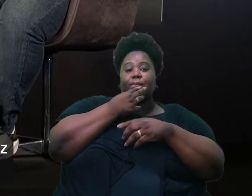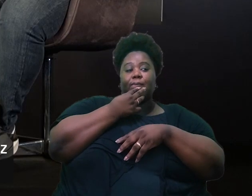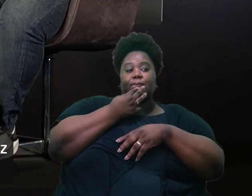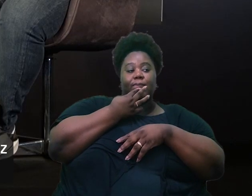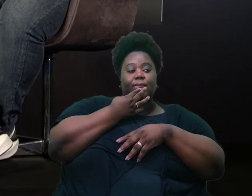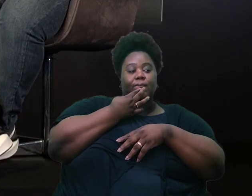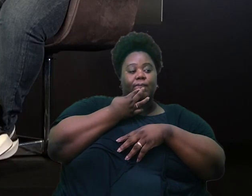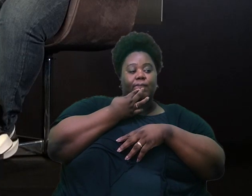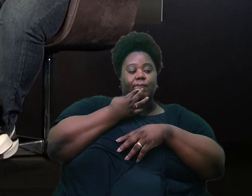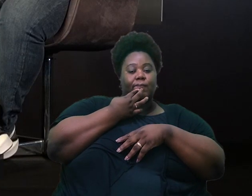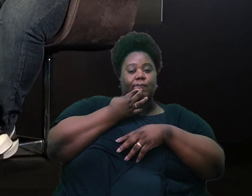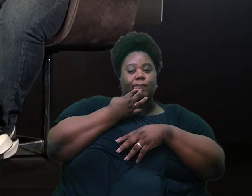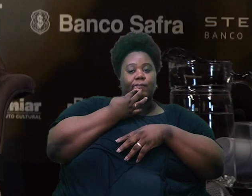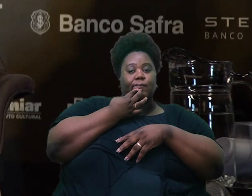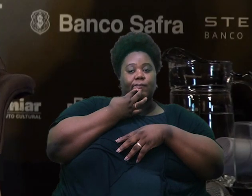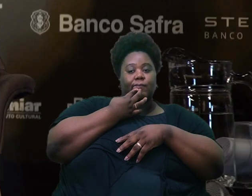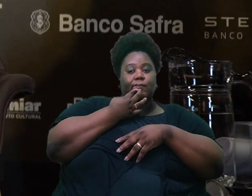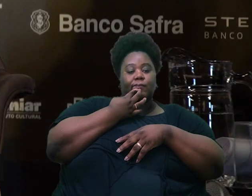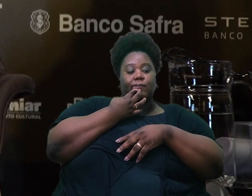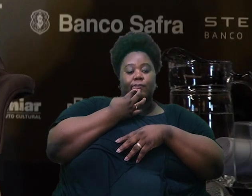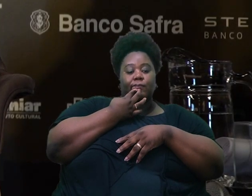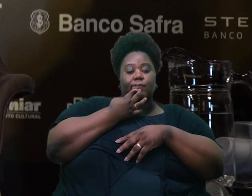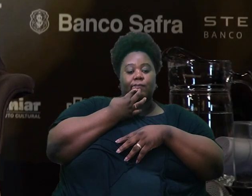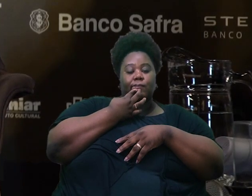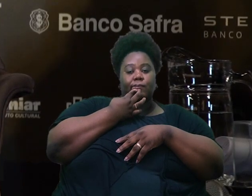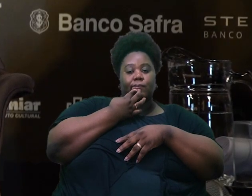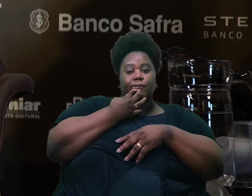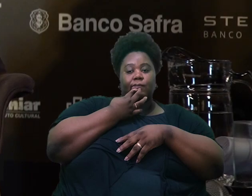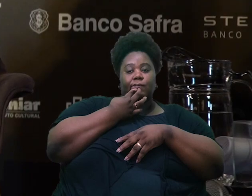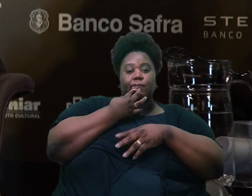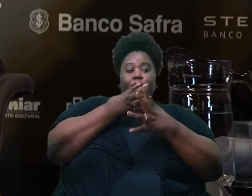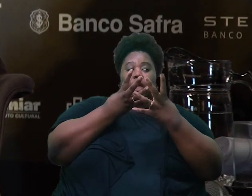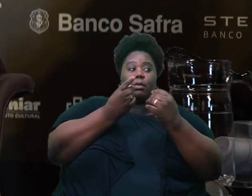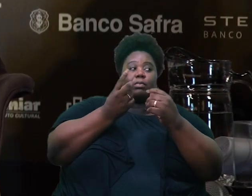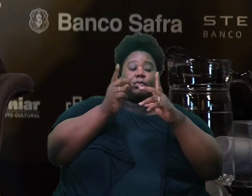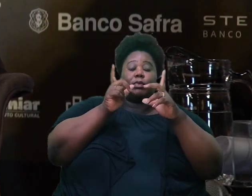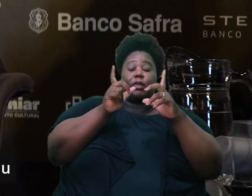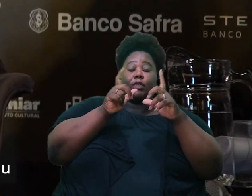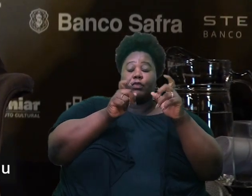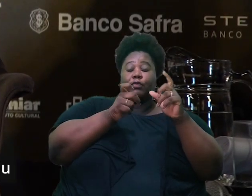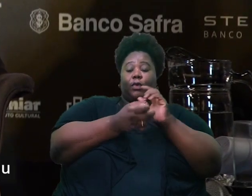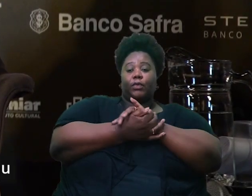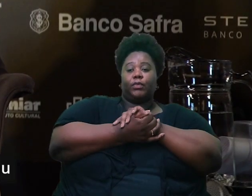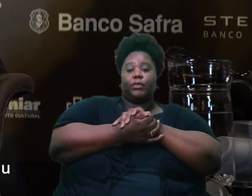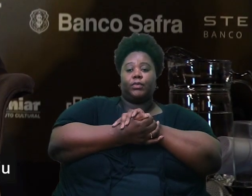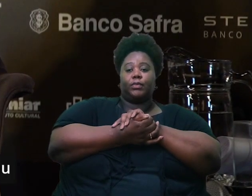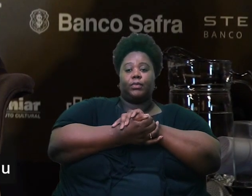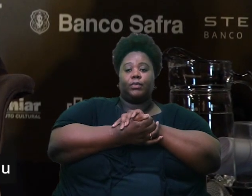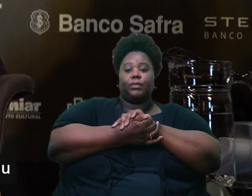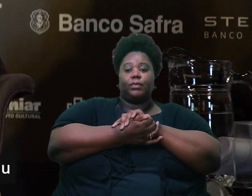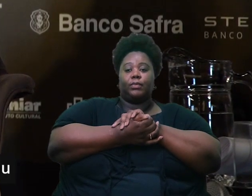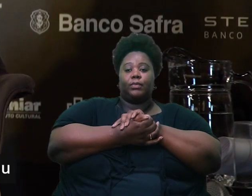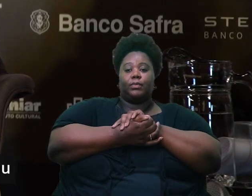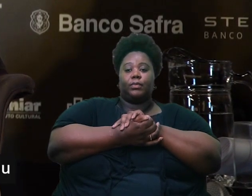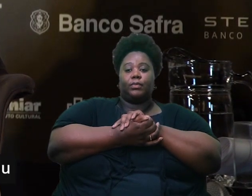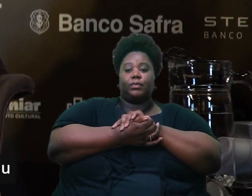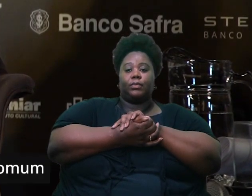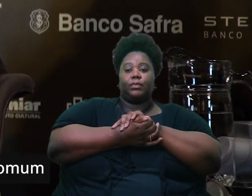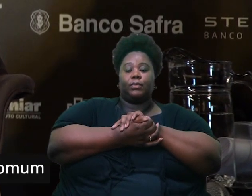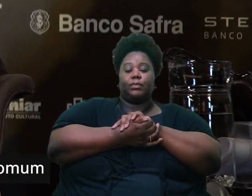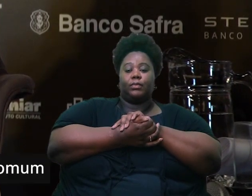é? Então, foi... E o caderno de fotos está lindo. A Perspectiva realmente